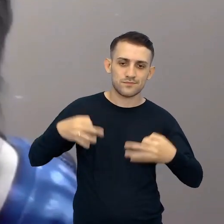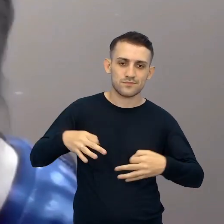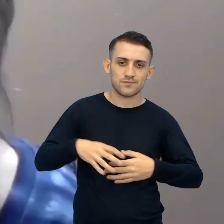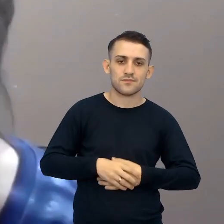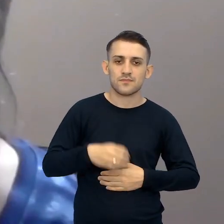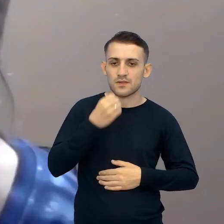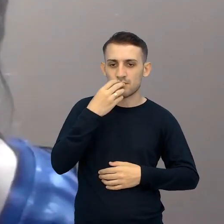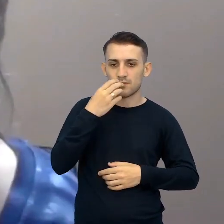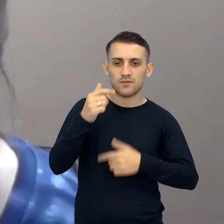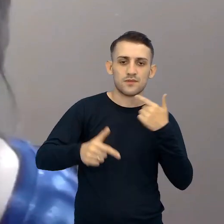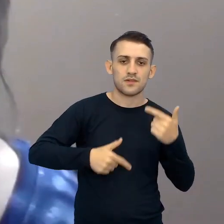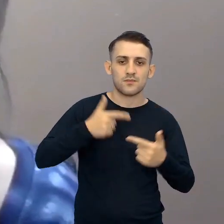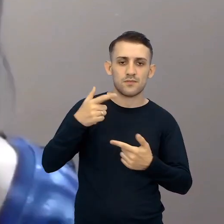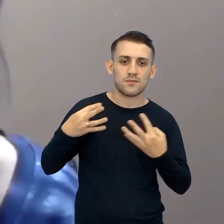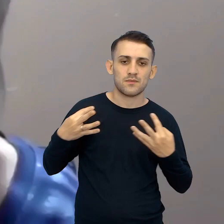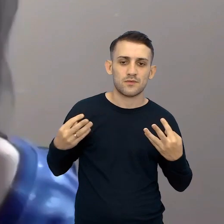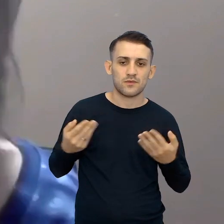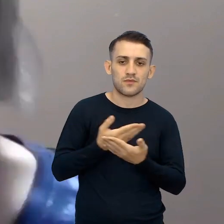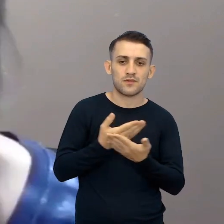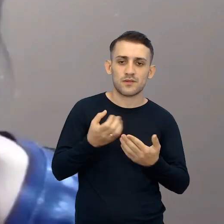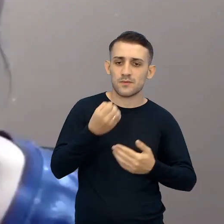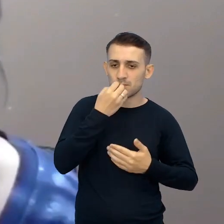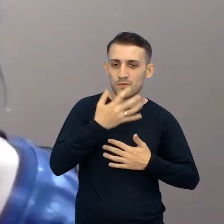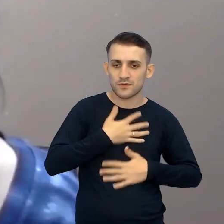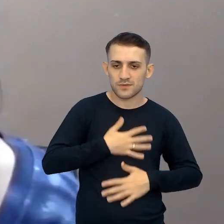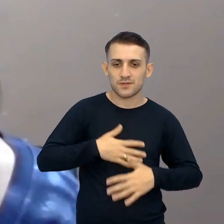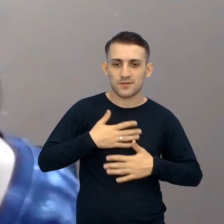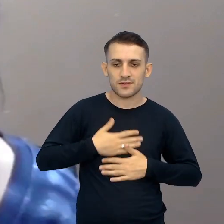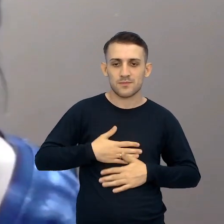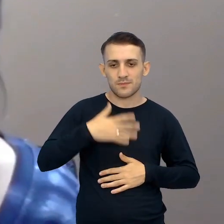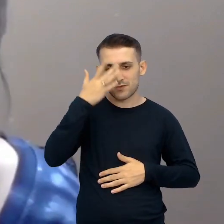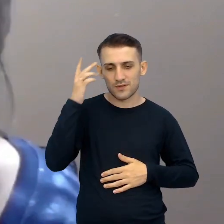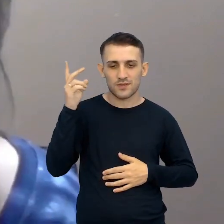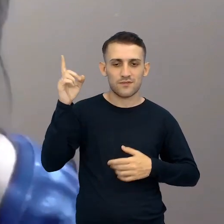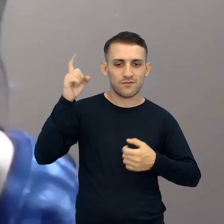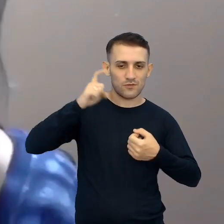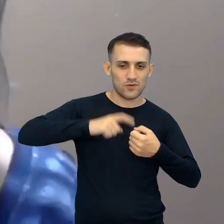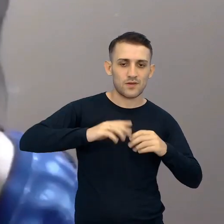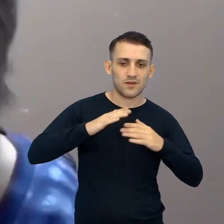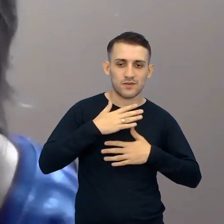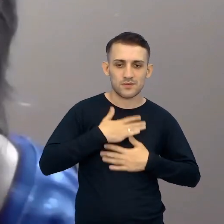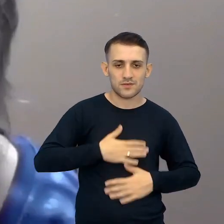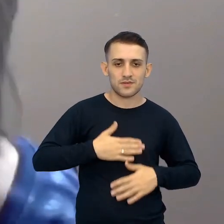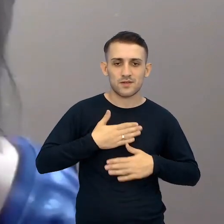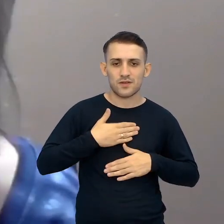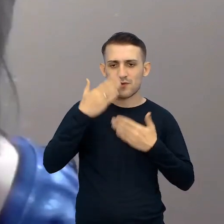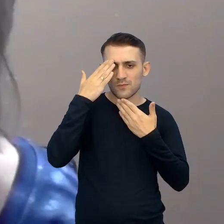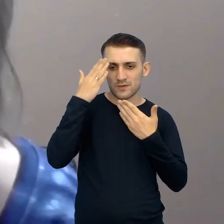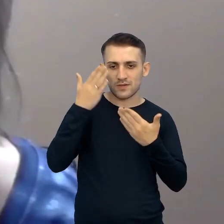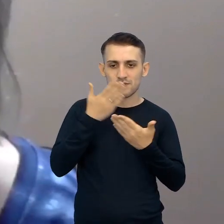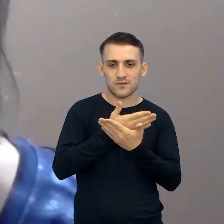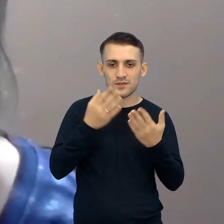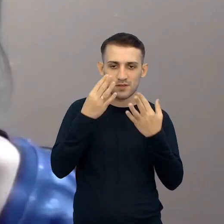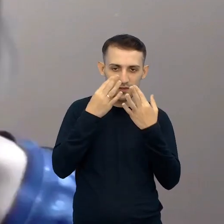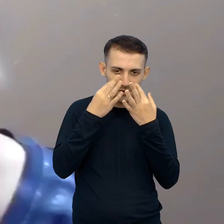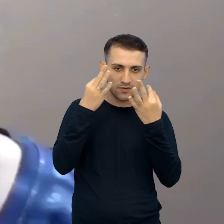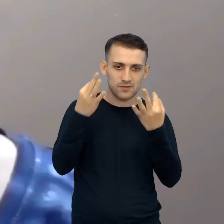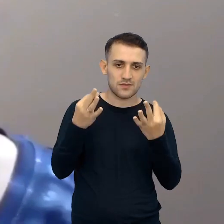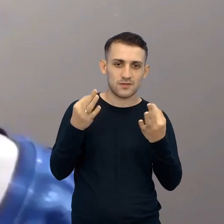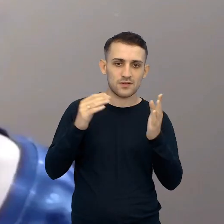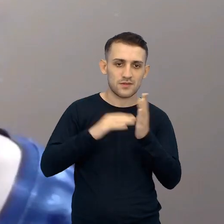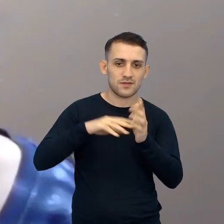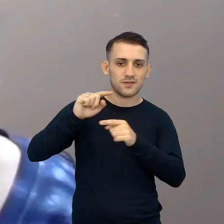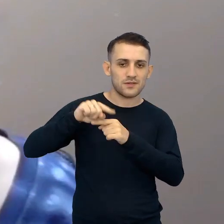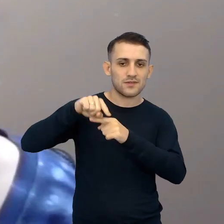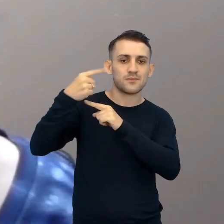Bom trabalho para quem vai trabalhar, bom descanso para quem vai descansar. Muito obrigada pela atenção e